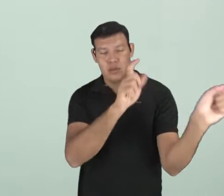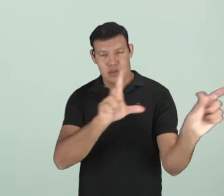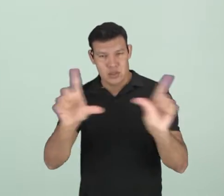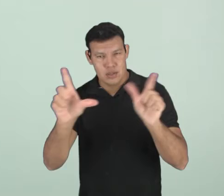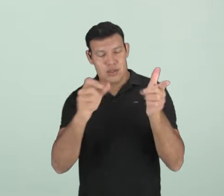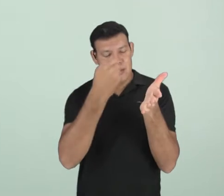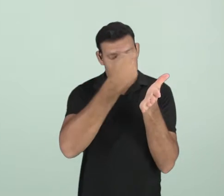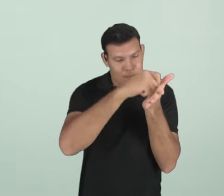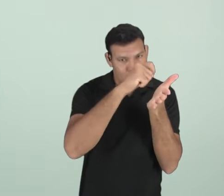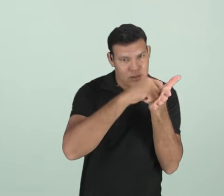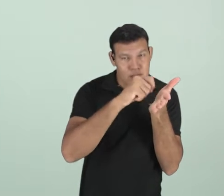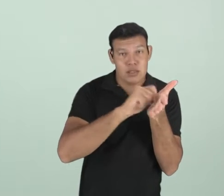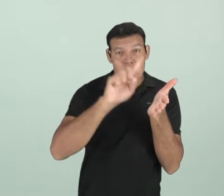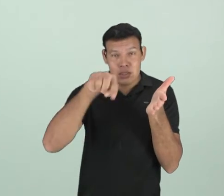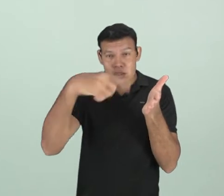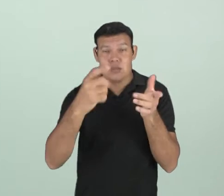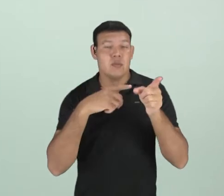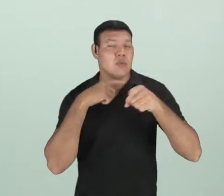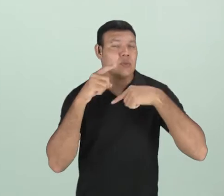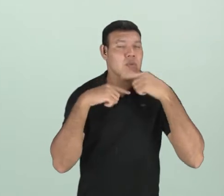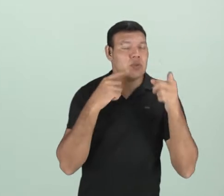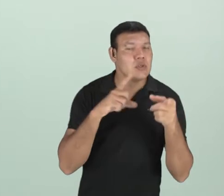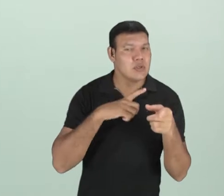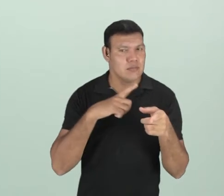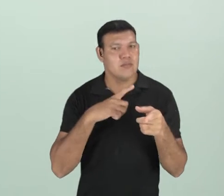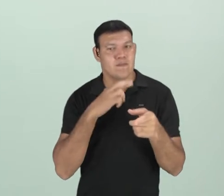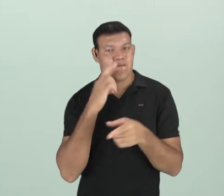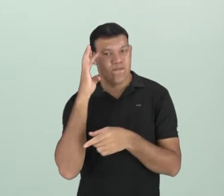suas anotações para depois tirar a sua dúvida.